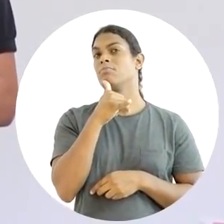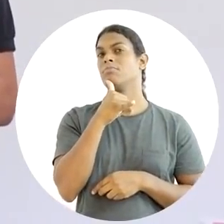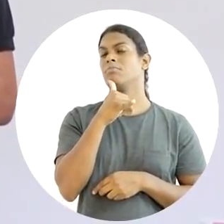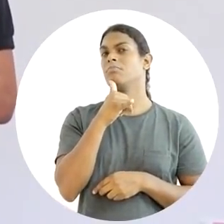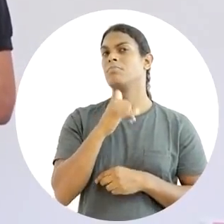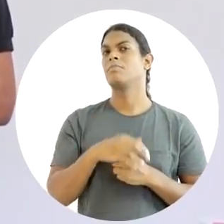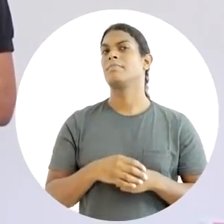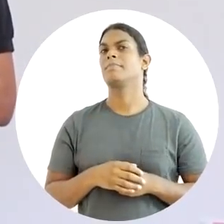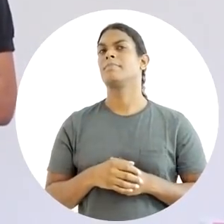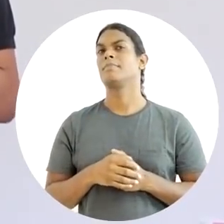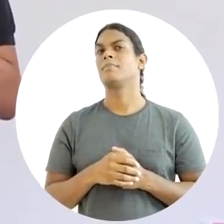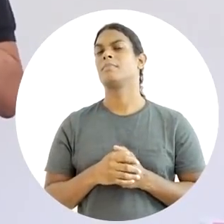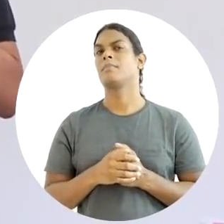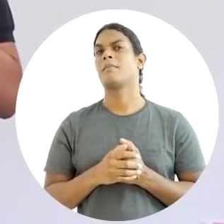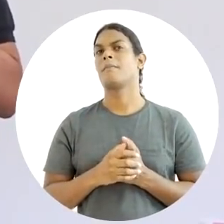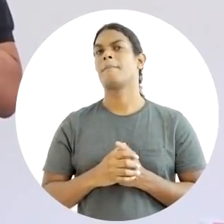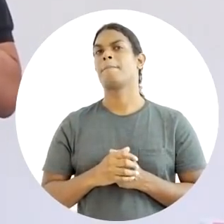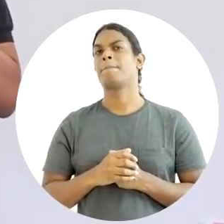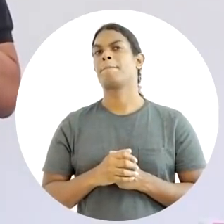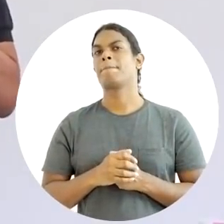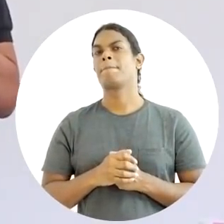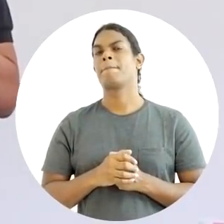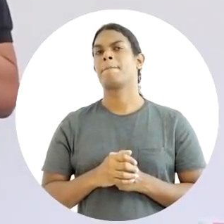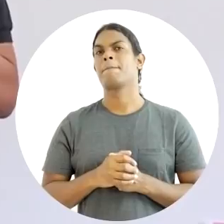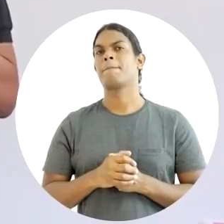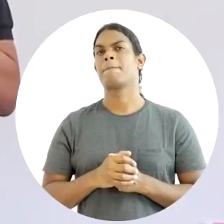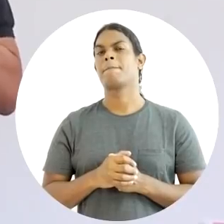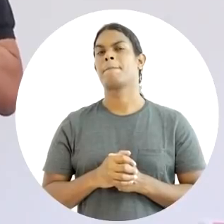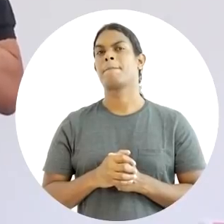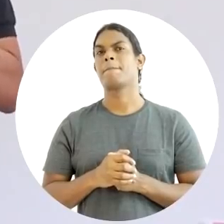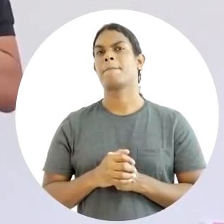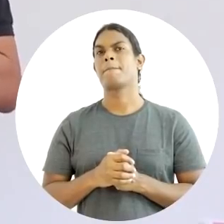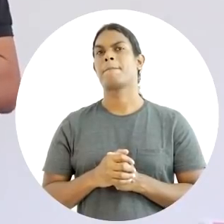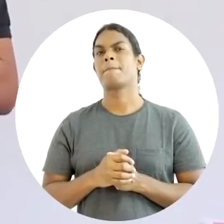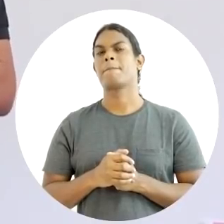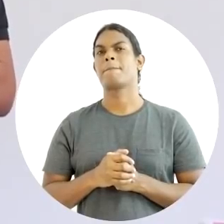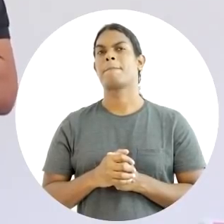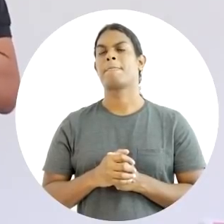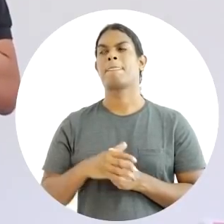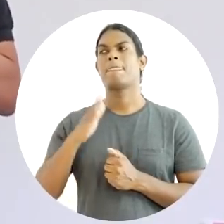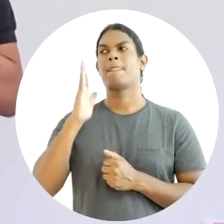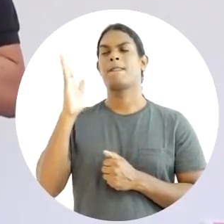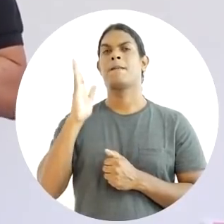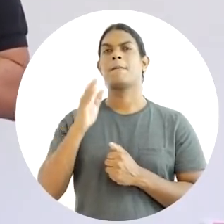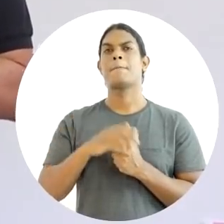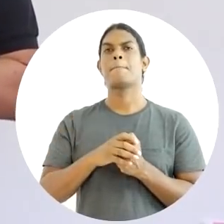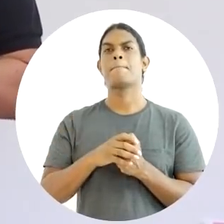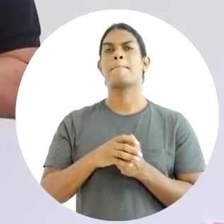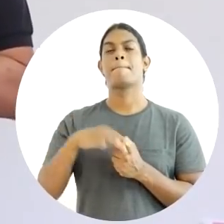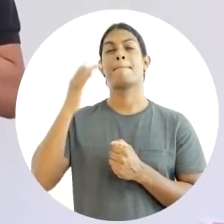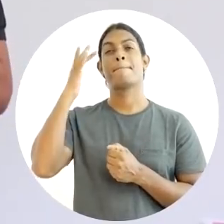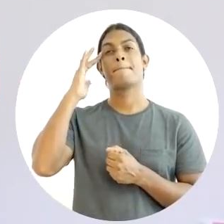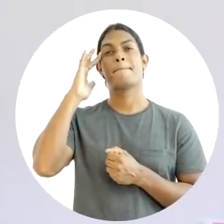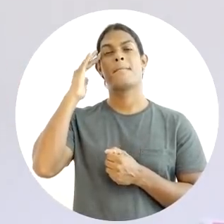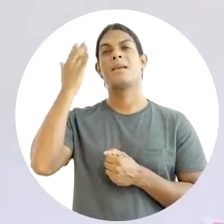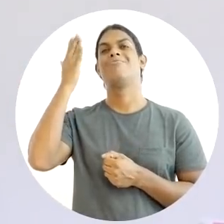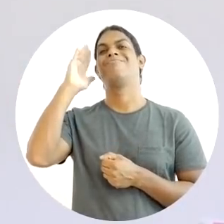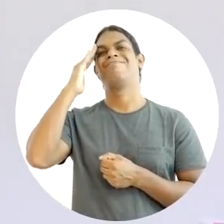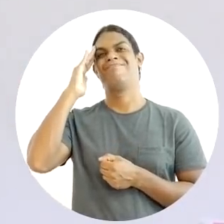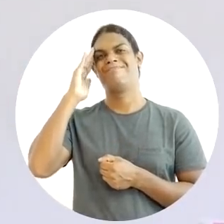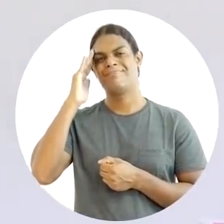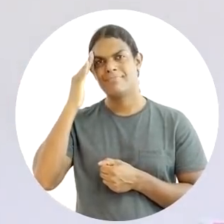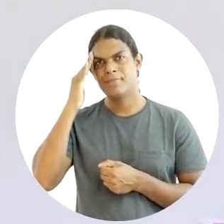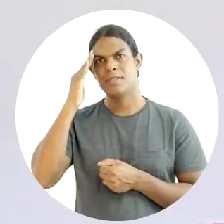entende. Entende. Você vai pensar, entende, a primeira coisa que vem na sua cabeça é entender, né?